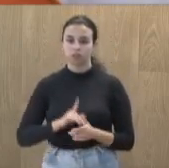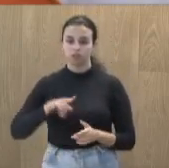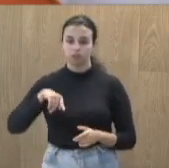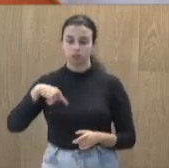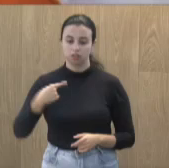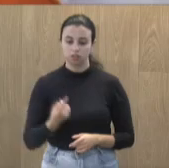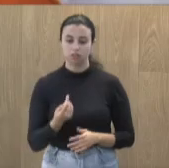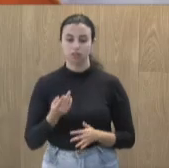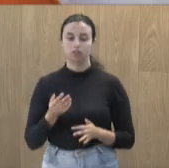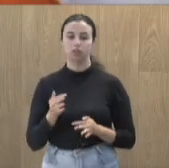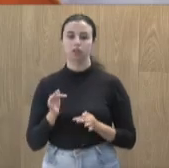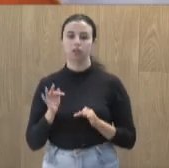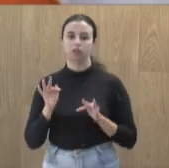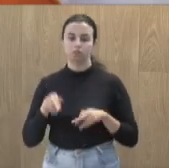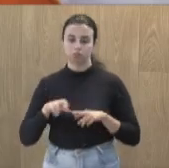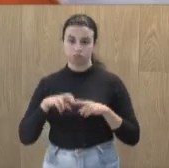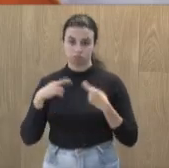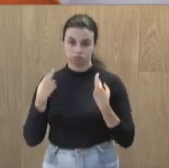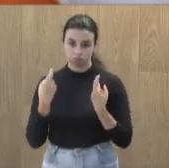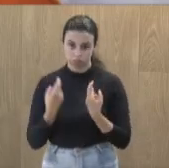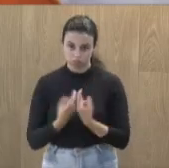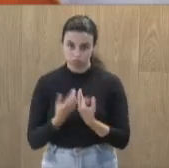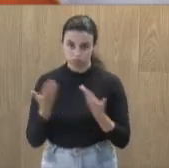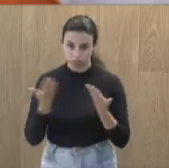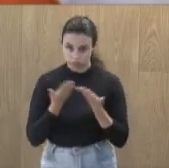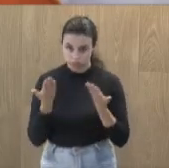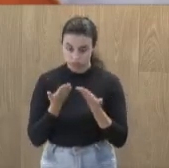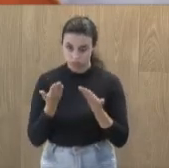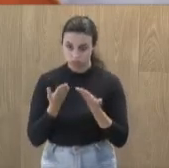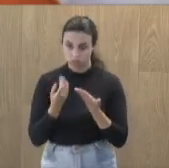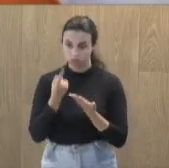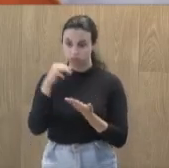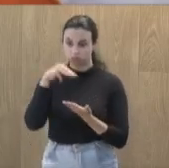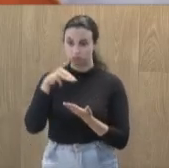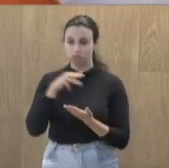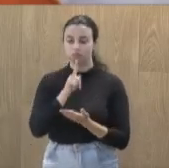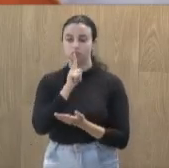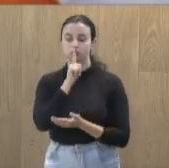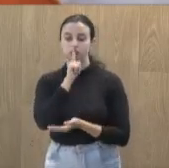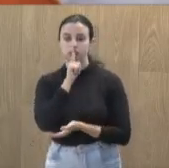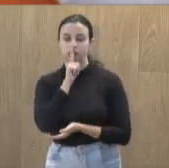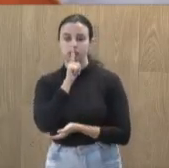término dessa reunião ordinária, um minuto de silêncio